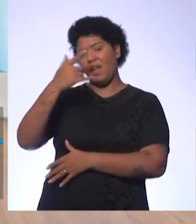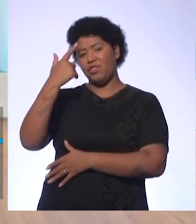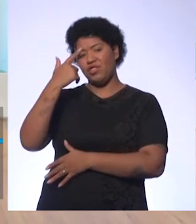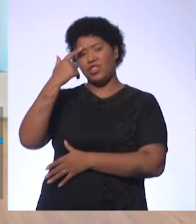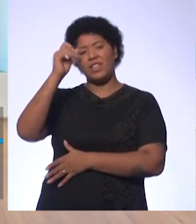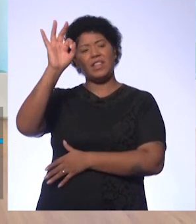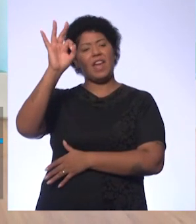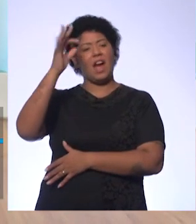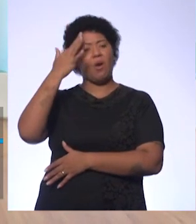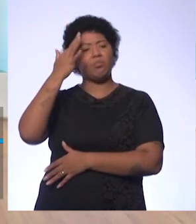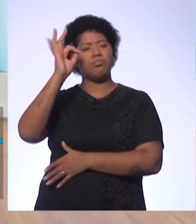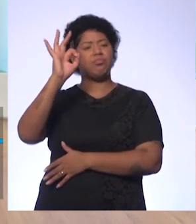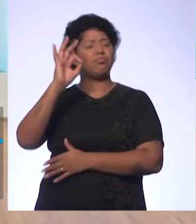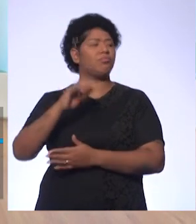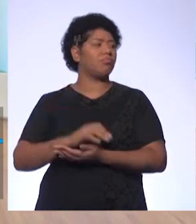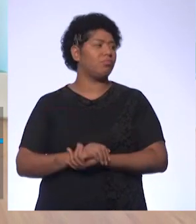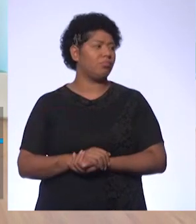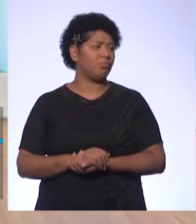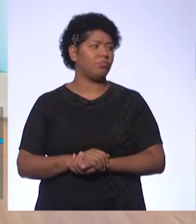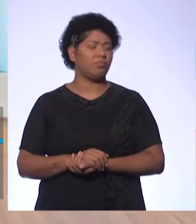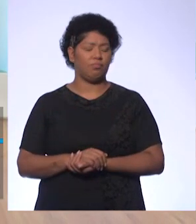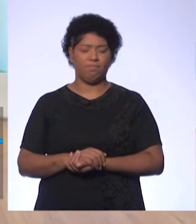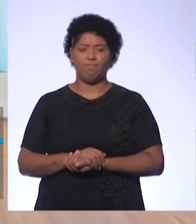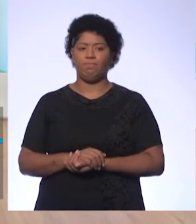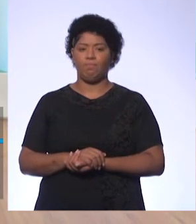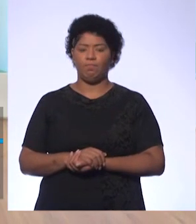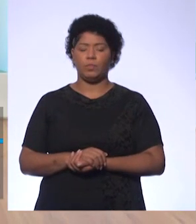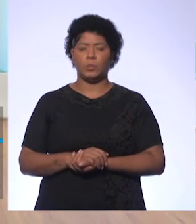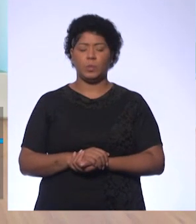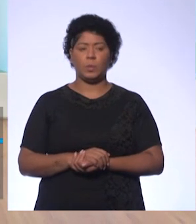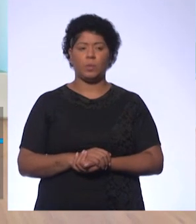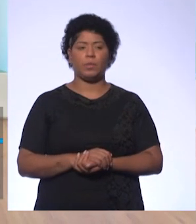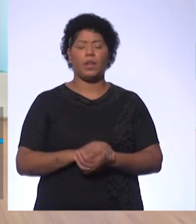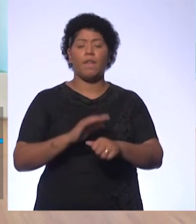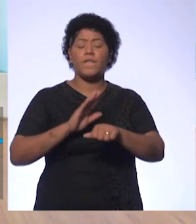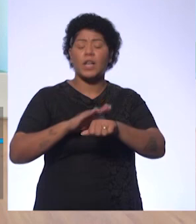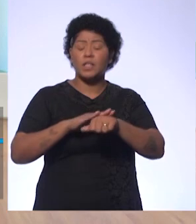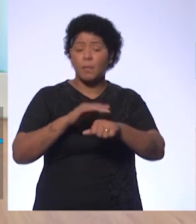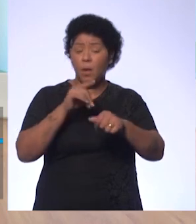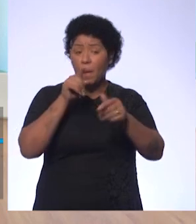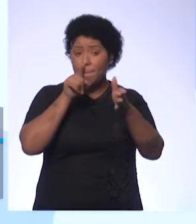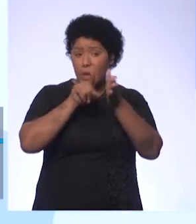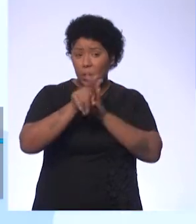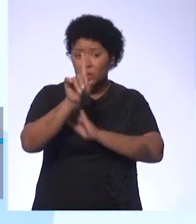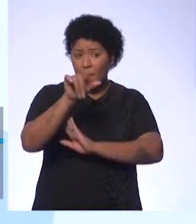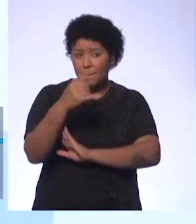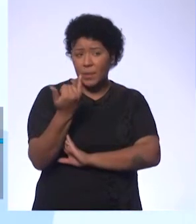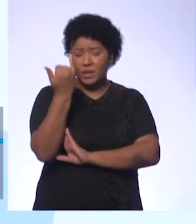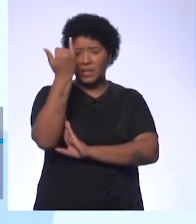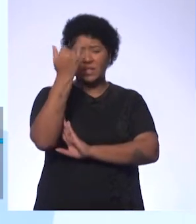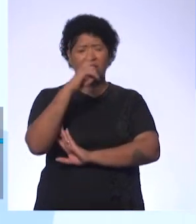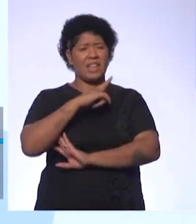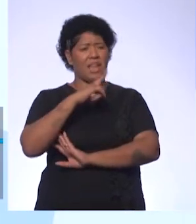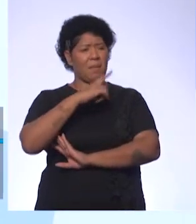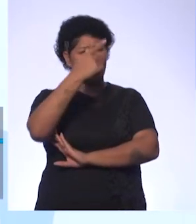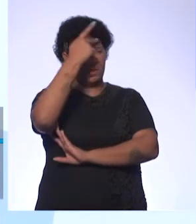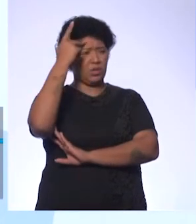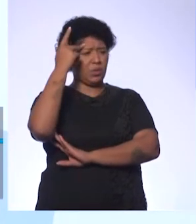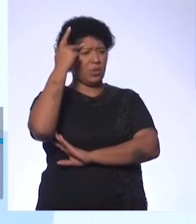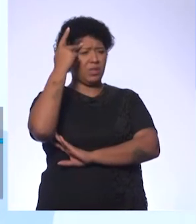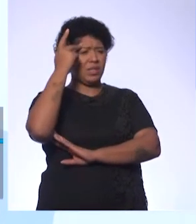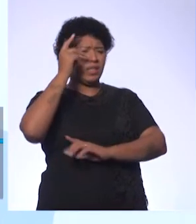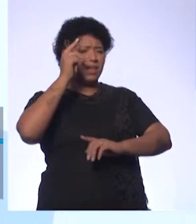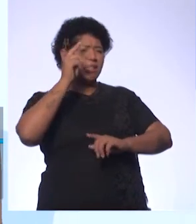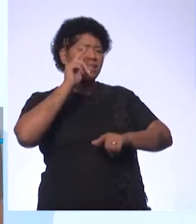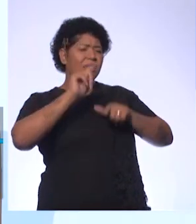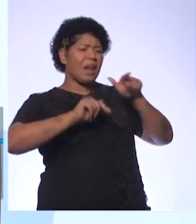que discutiu as questões das temáticas marxistas, ele faz uma pergunta que é interessante. Se existem mais trabalhadores do que